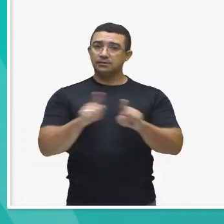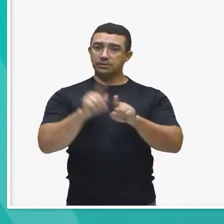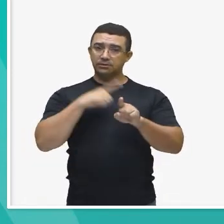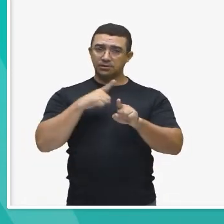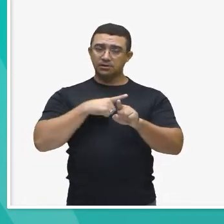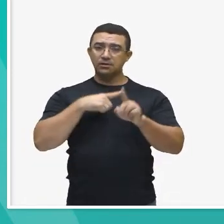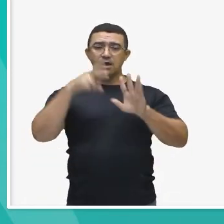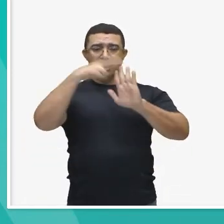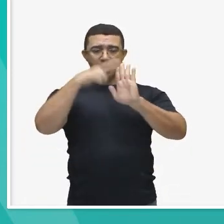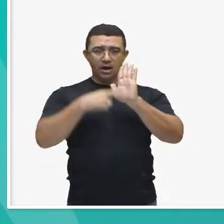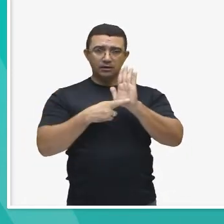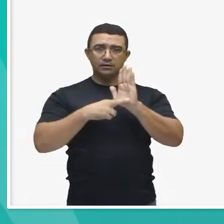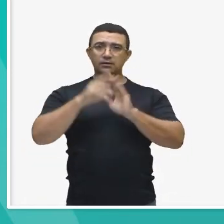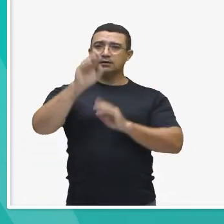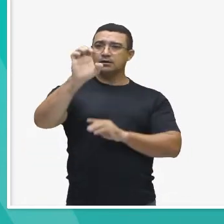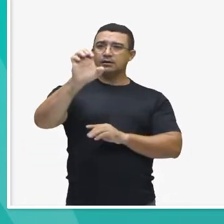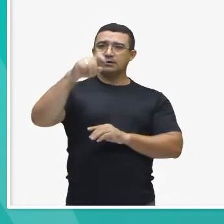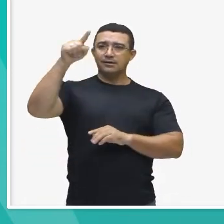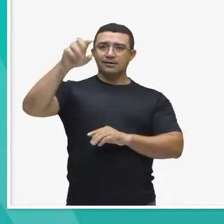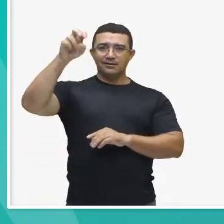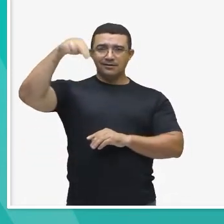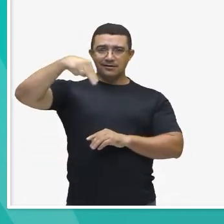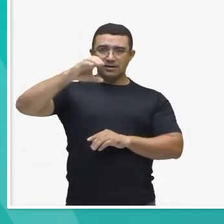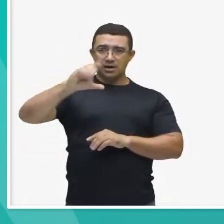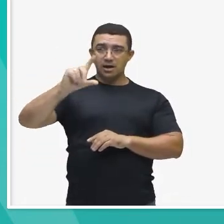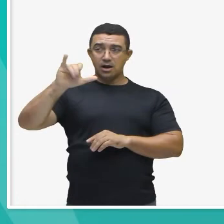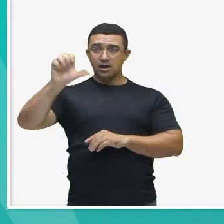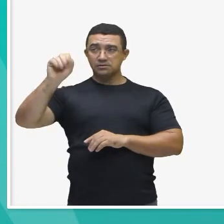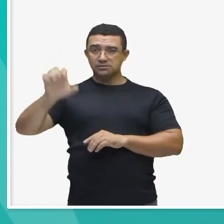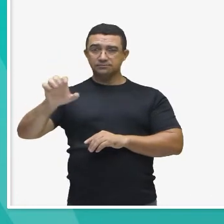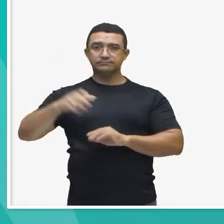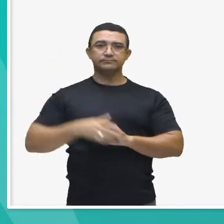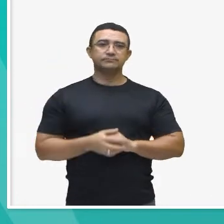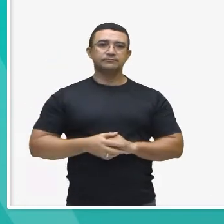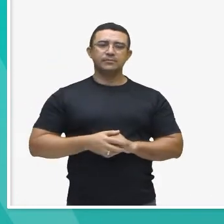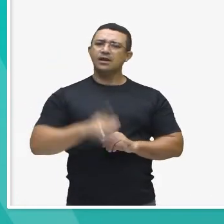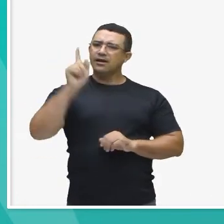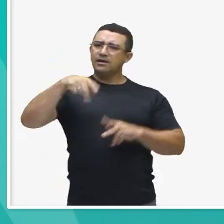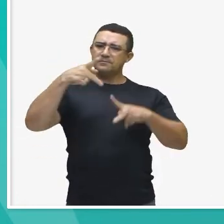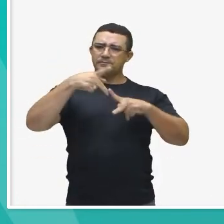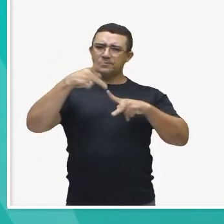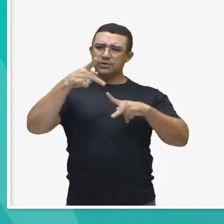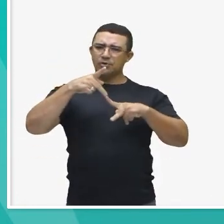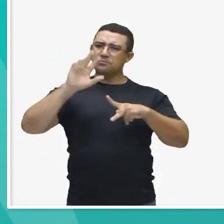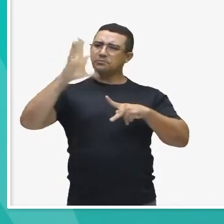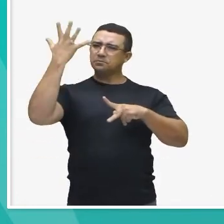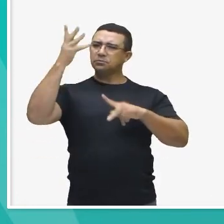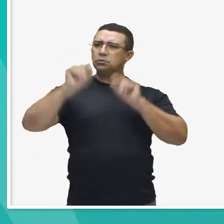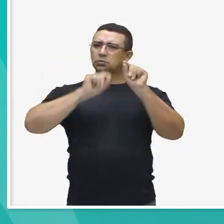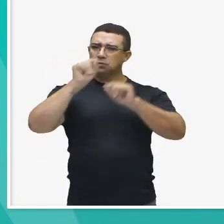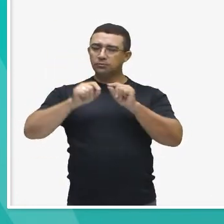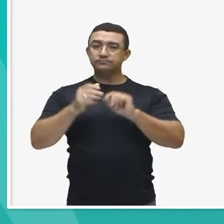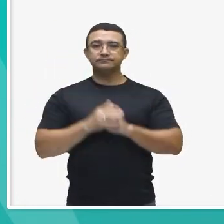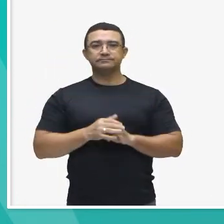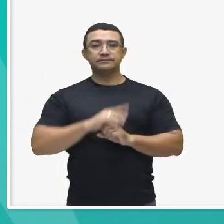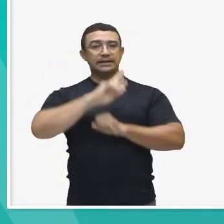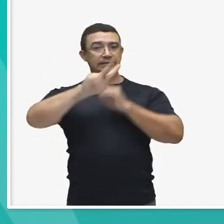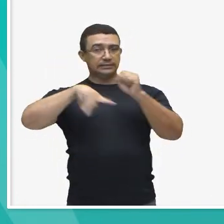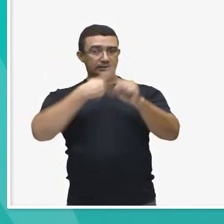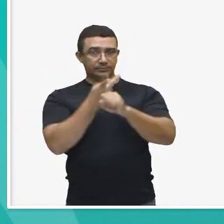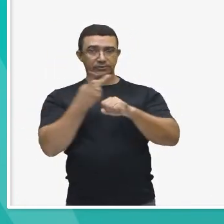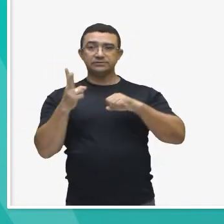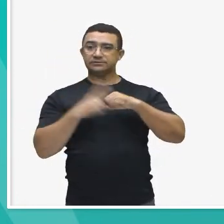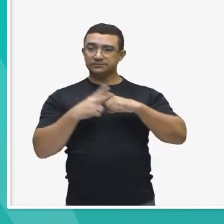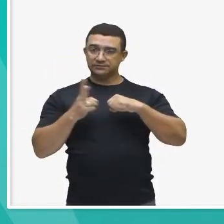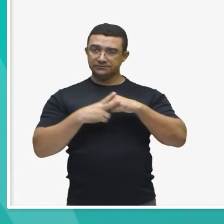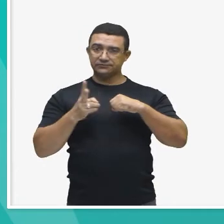caso da ênclise, que vocês também já viram, que é este pronome oblíquo vai acontecer depois do